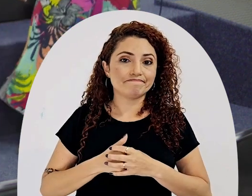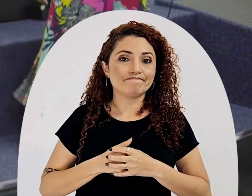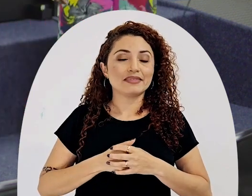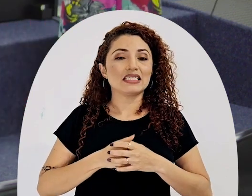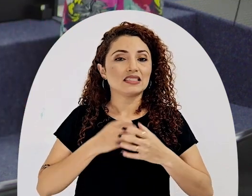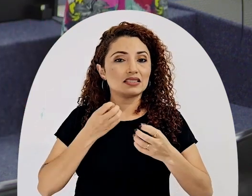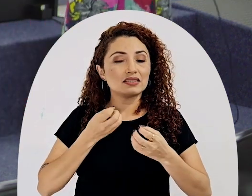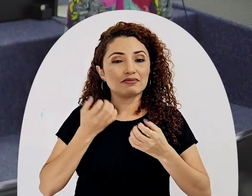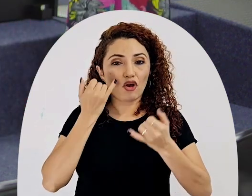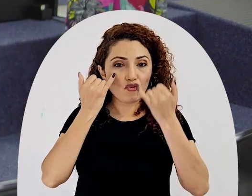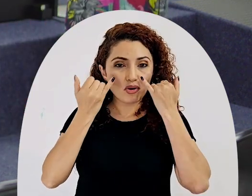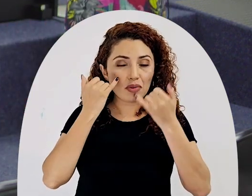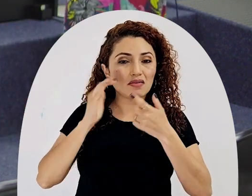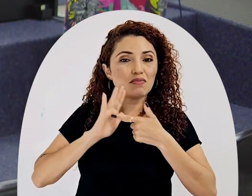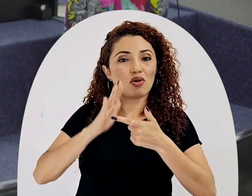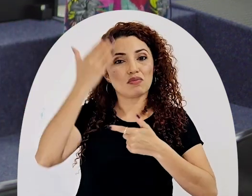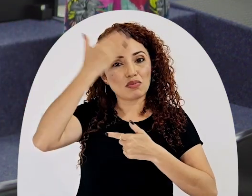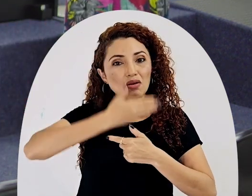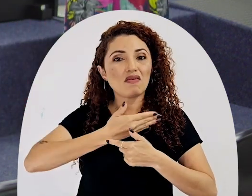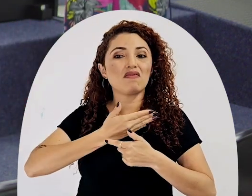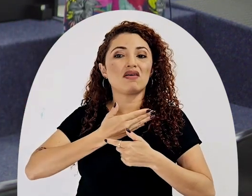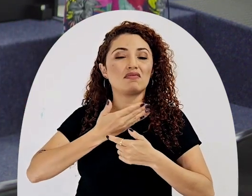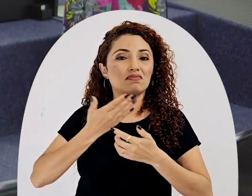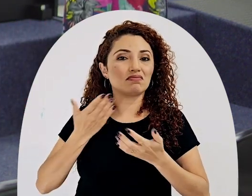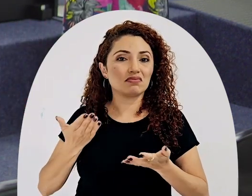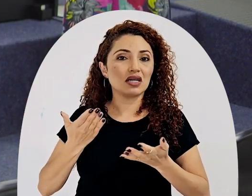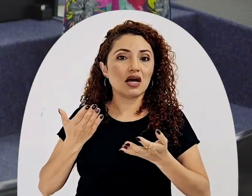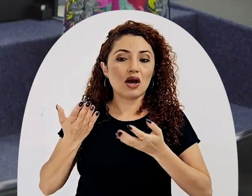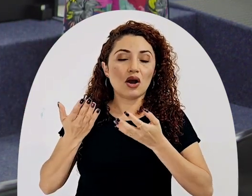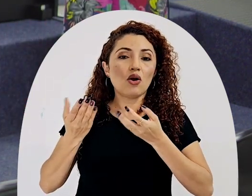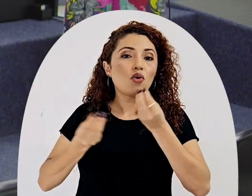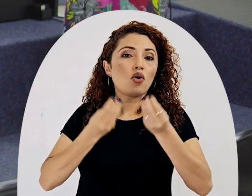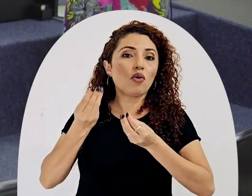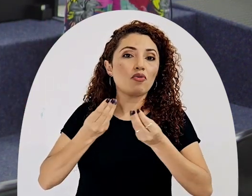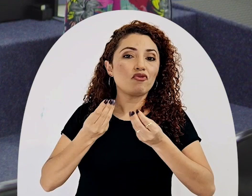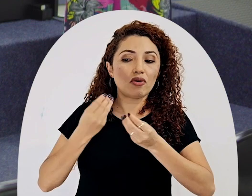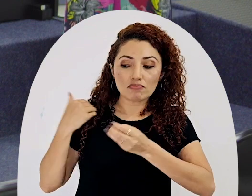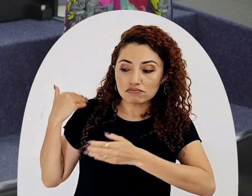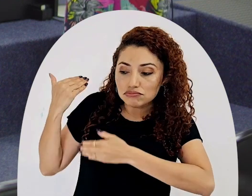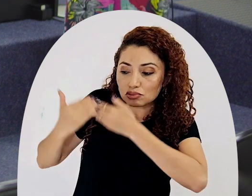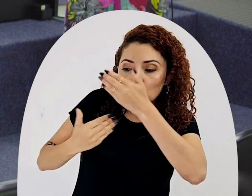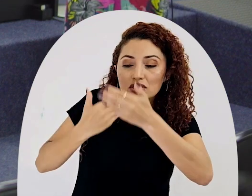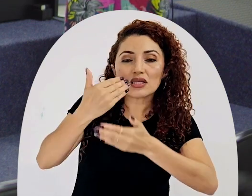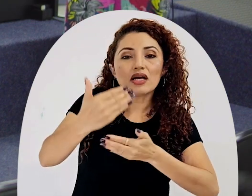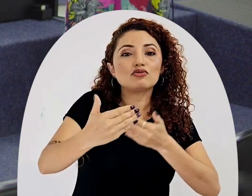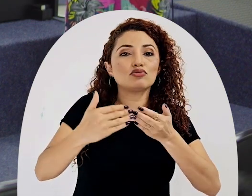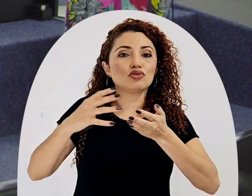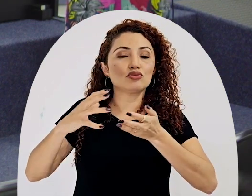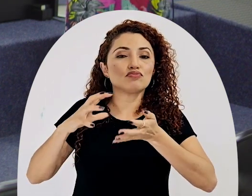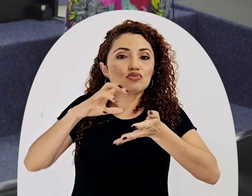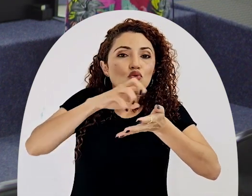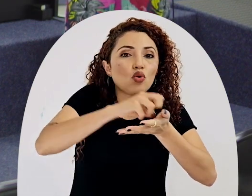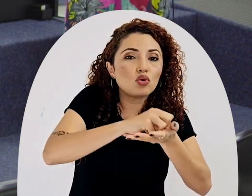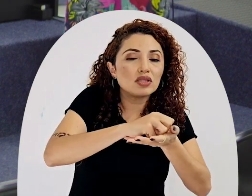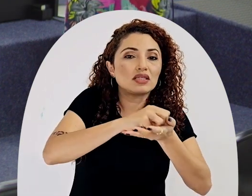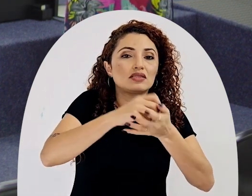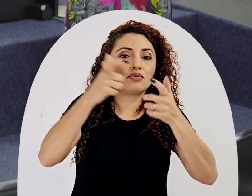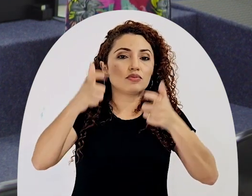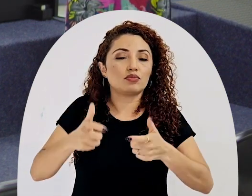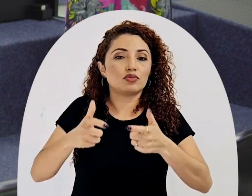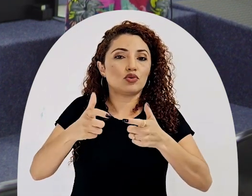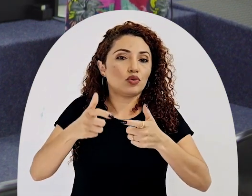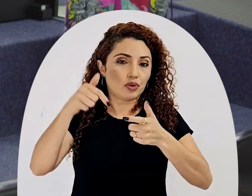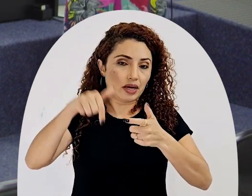que foi, né, como foi a colonização daquele lugar. Aqui em Santo André tem alguns números, né, porque onde